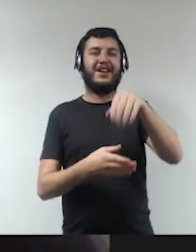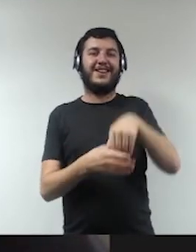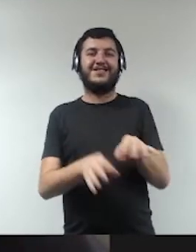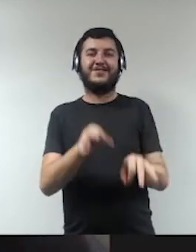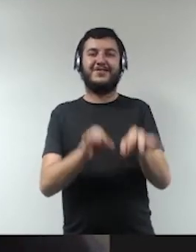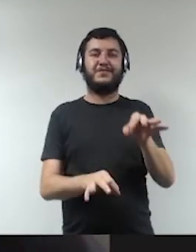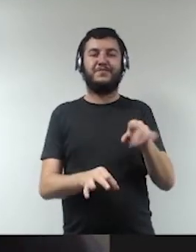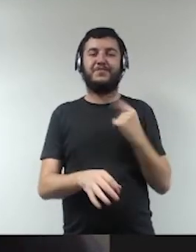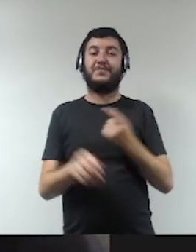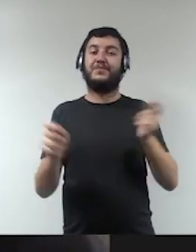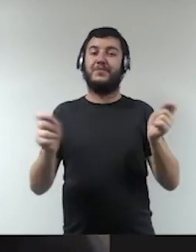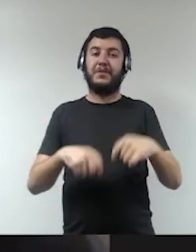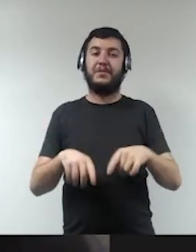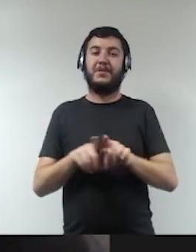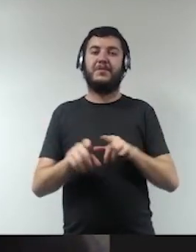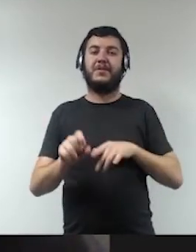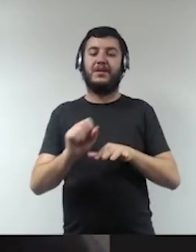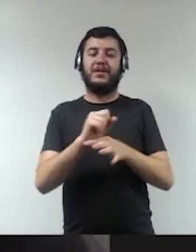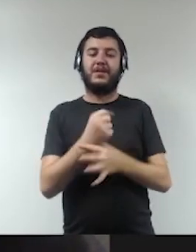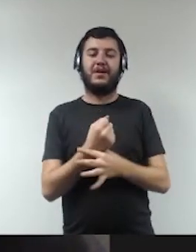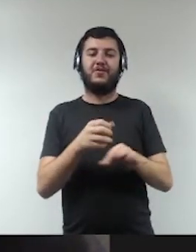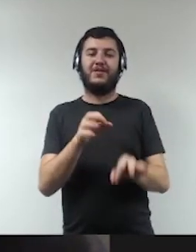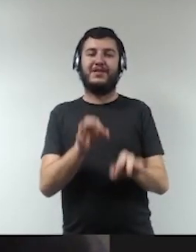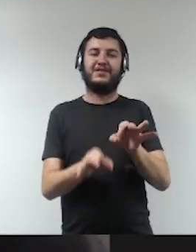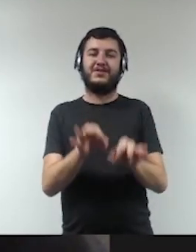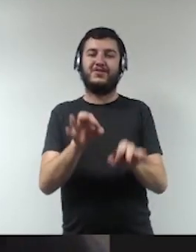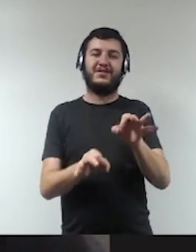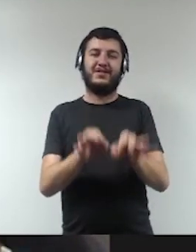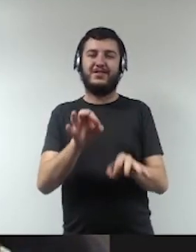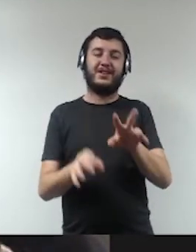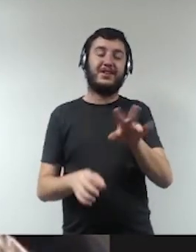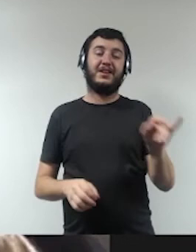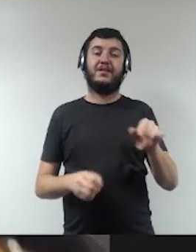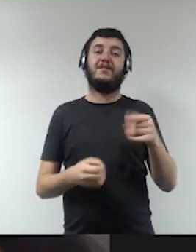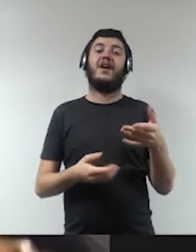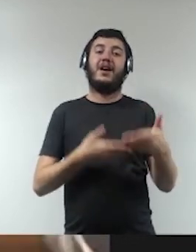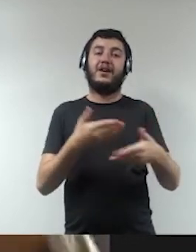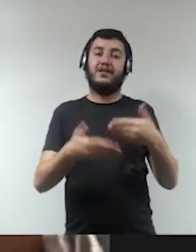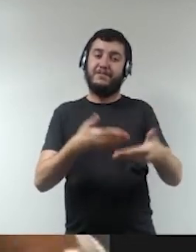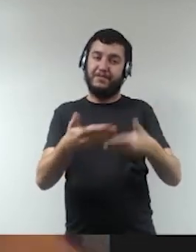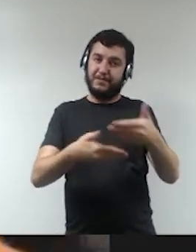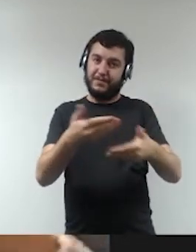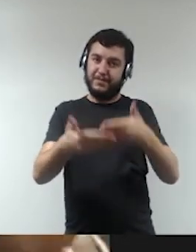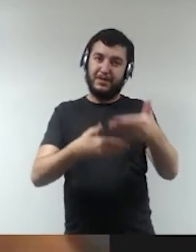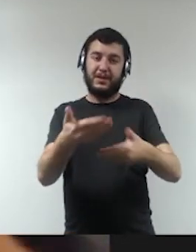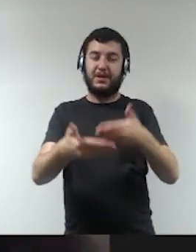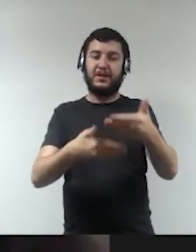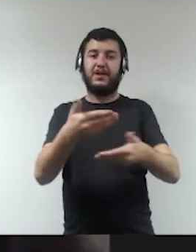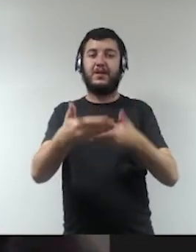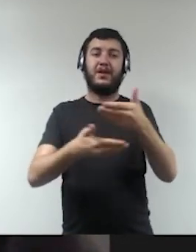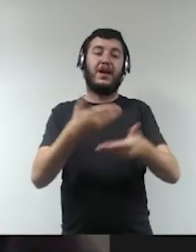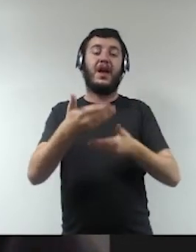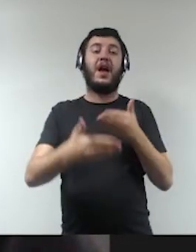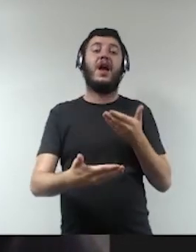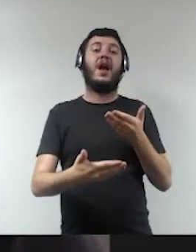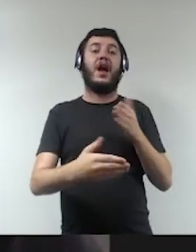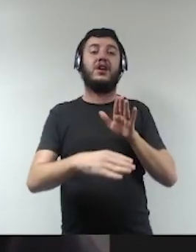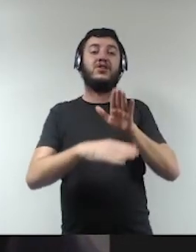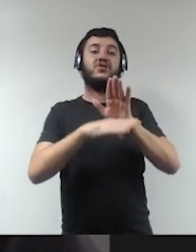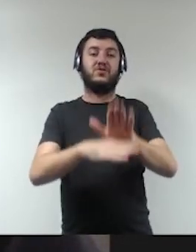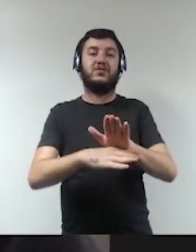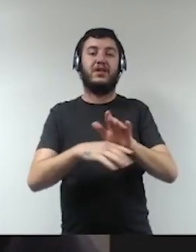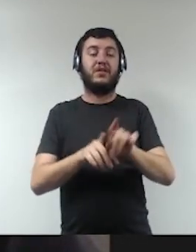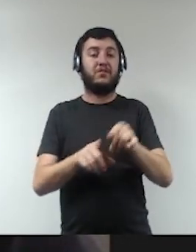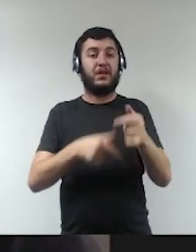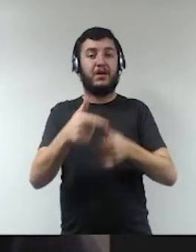pouco mais de segurança jurídica, o que acarretará na tão sonhada, tão desejada eficiência